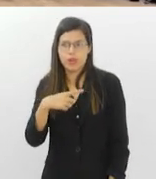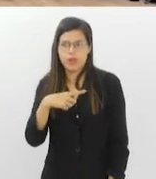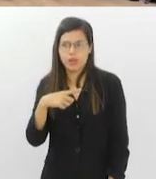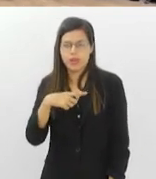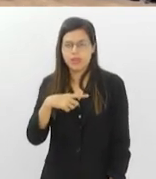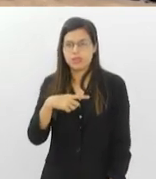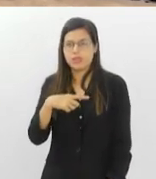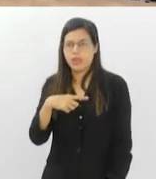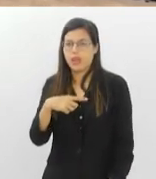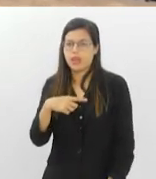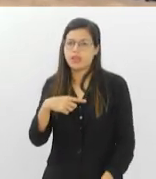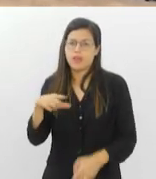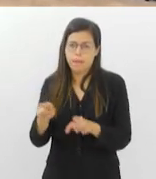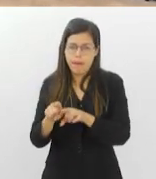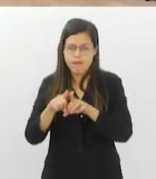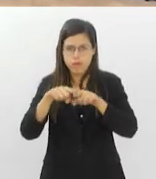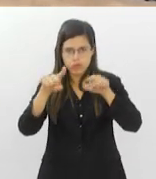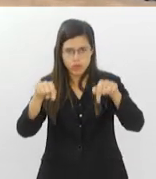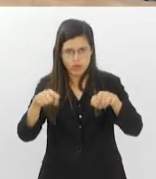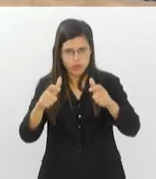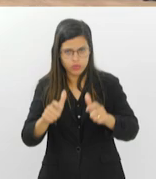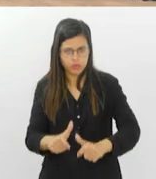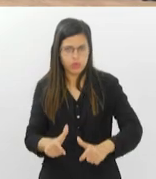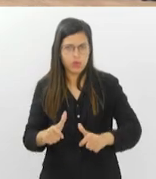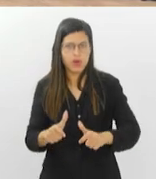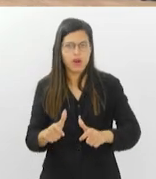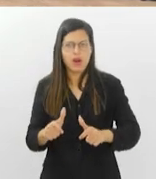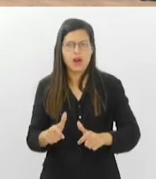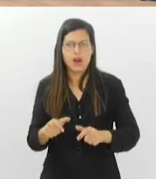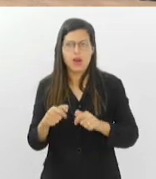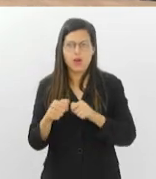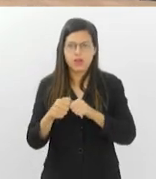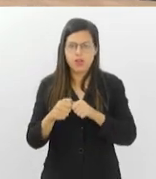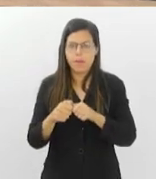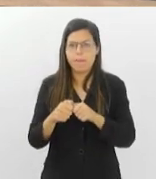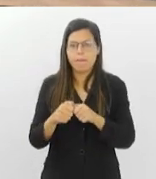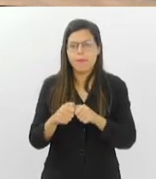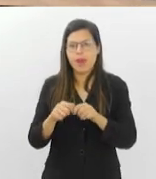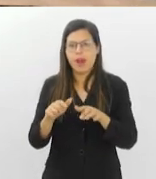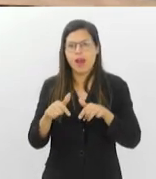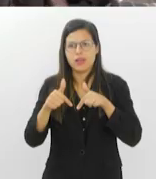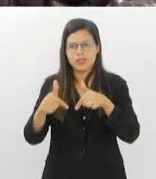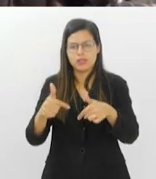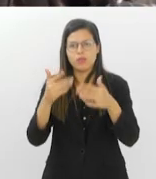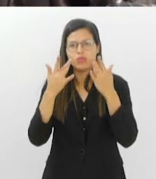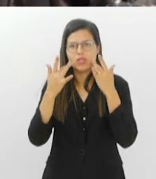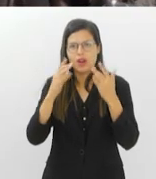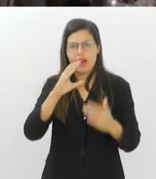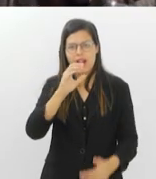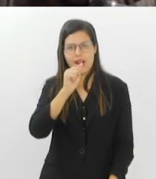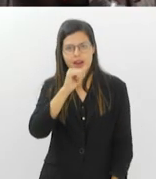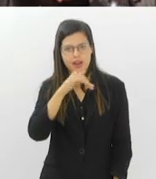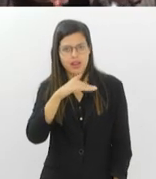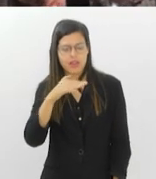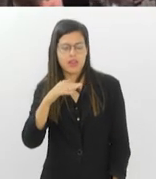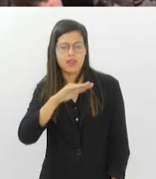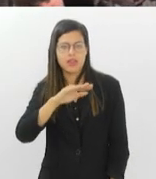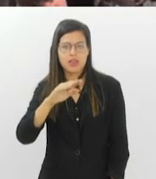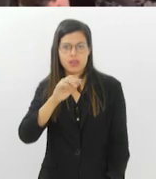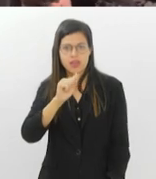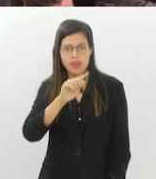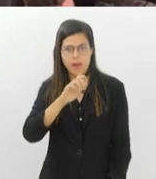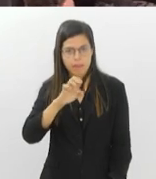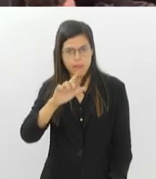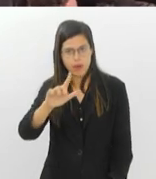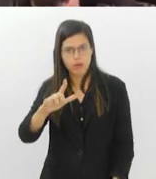a de funcionários do local e a encenação do clássico Caim e Abel. A peça, em cartaz no Teatro Glauci Rocha, no centro do Rio, tem